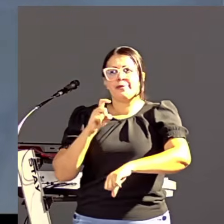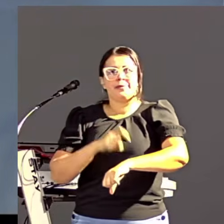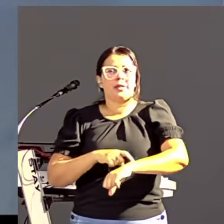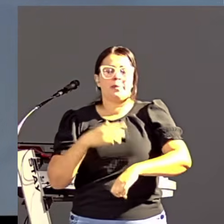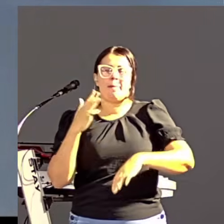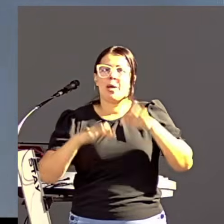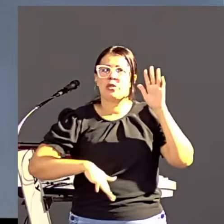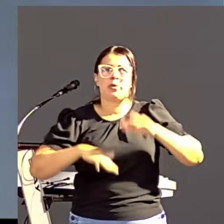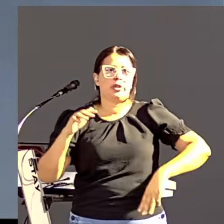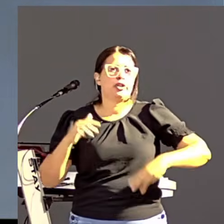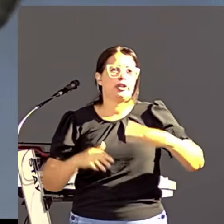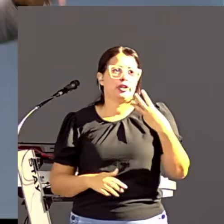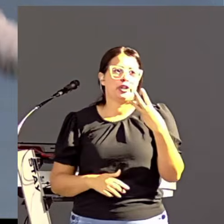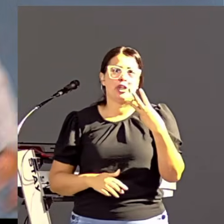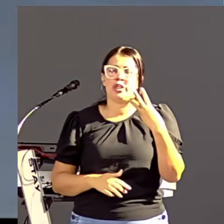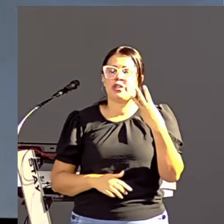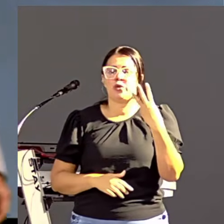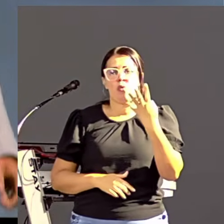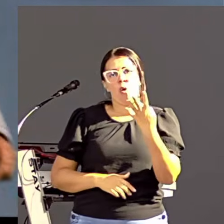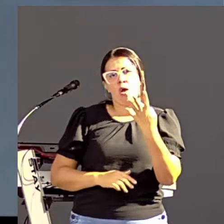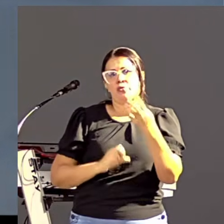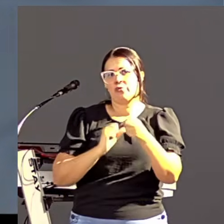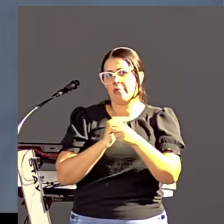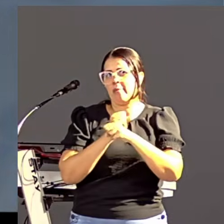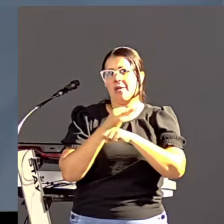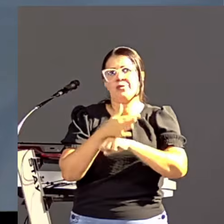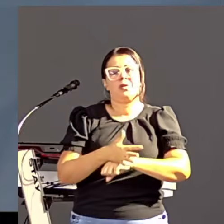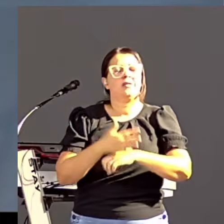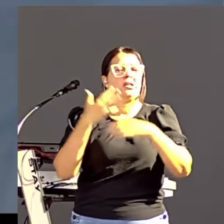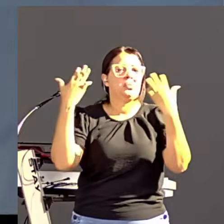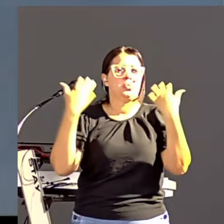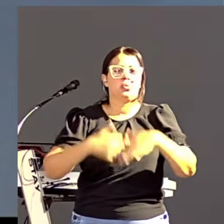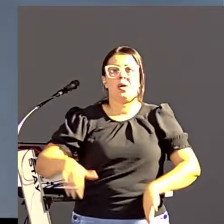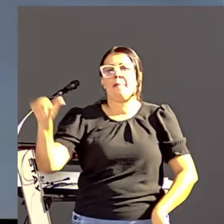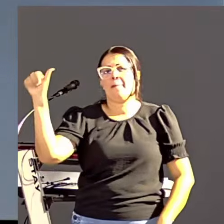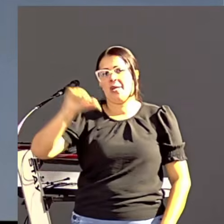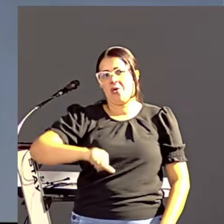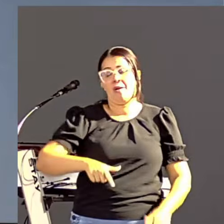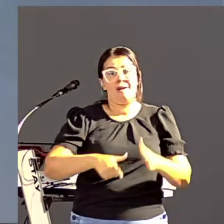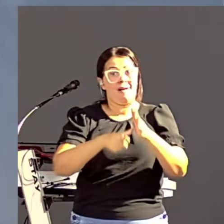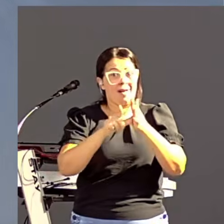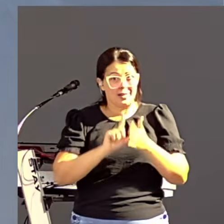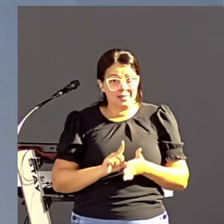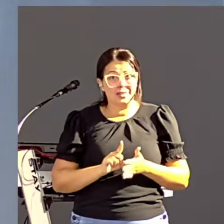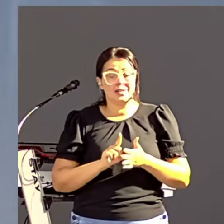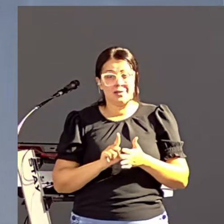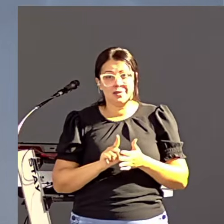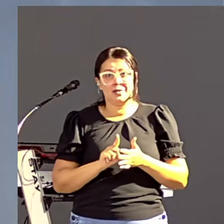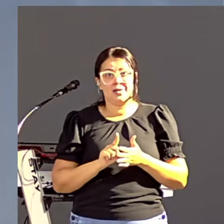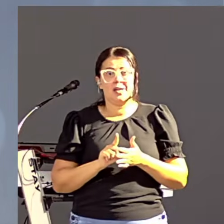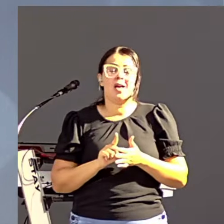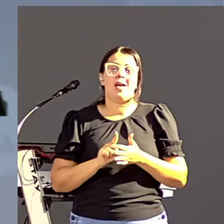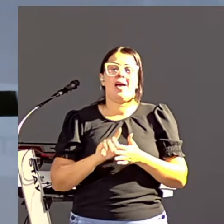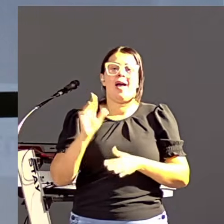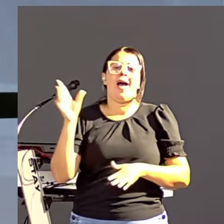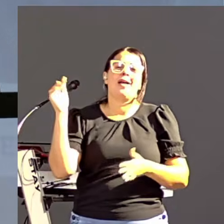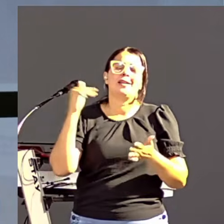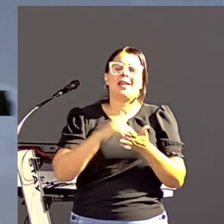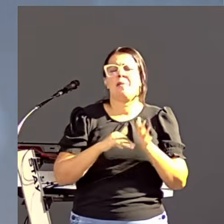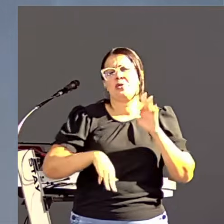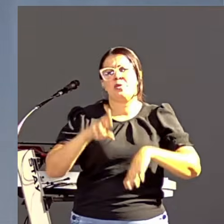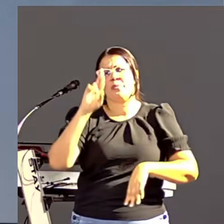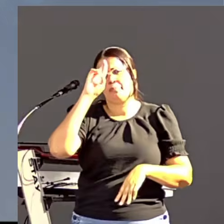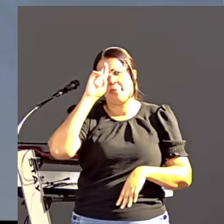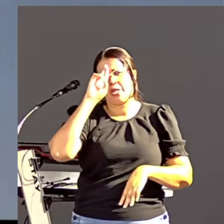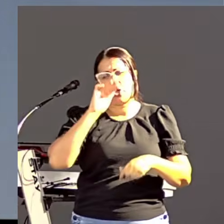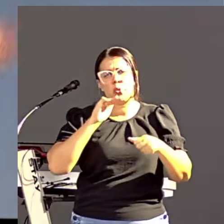entre 3, 4 da manhã, meu Deus, é a pior hora. Antes disso, naquela primeira vigília da noite ali, até meia-noite, dá para você segurar. Você